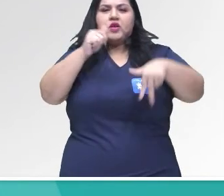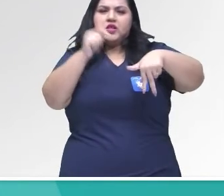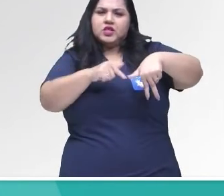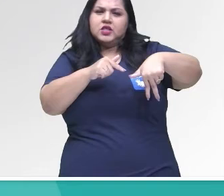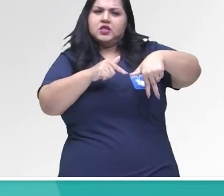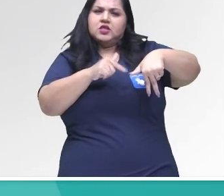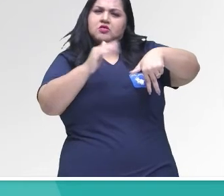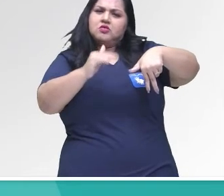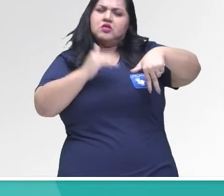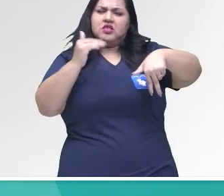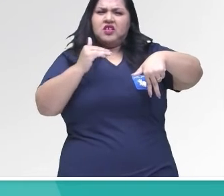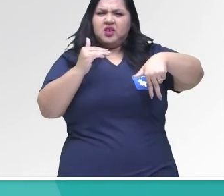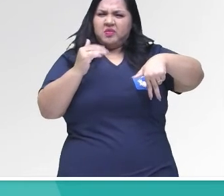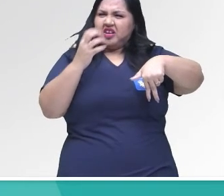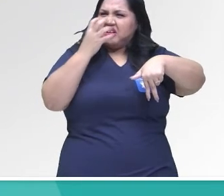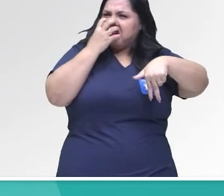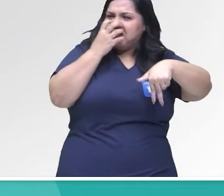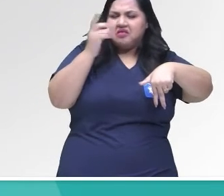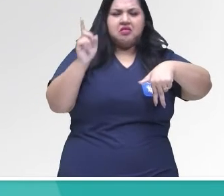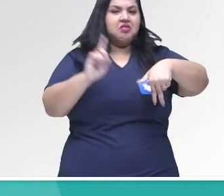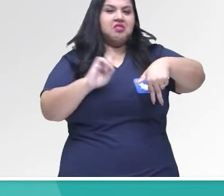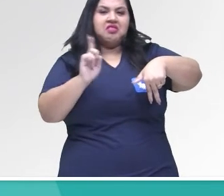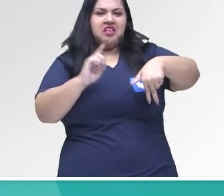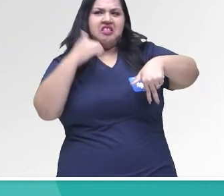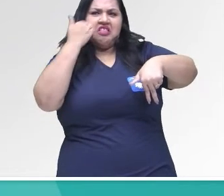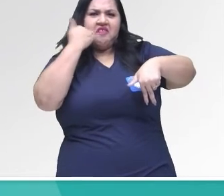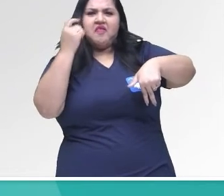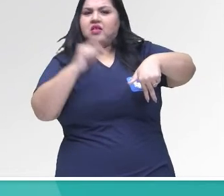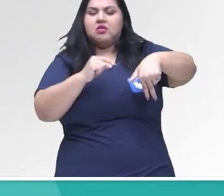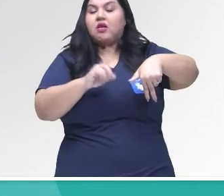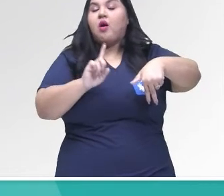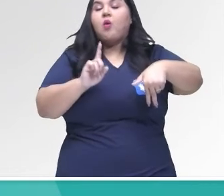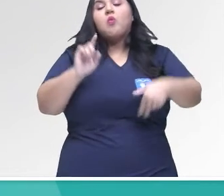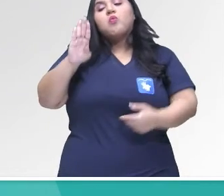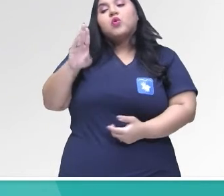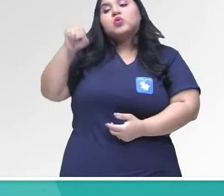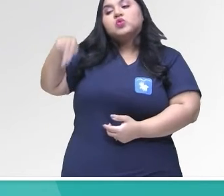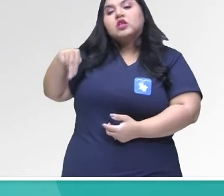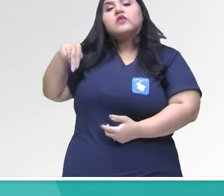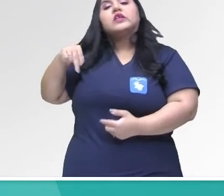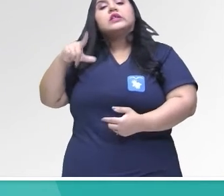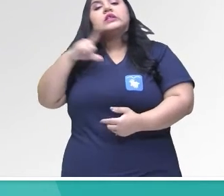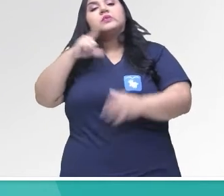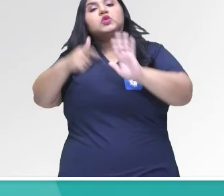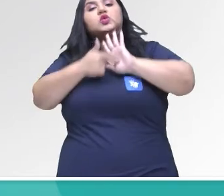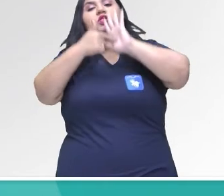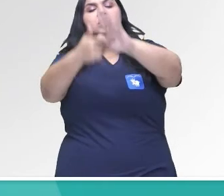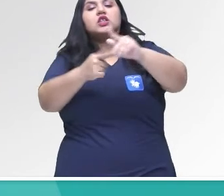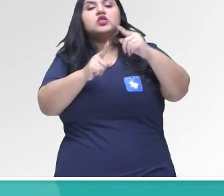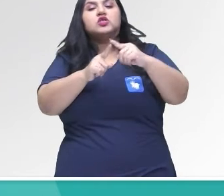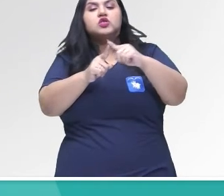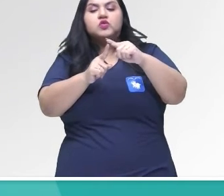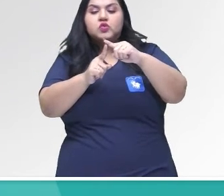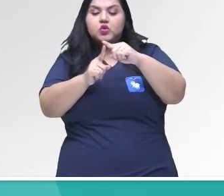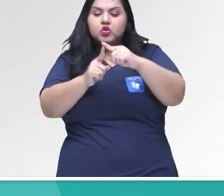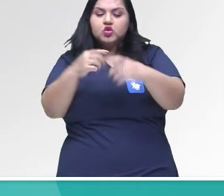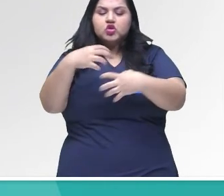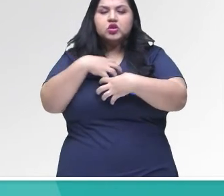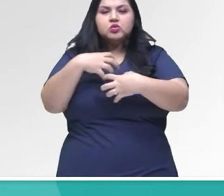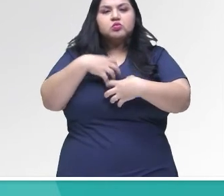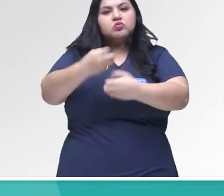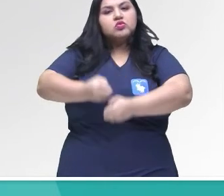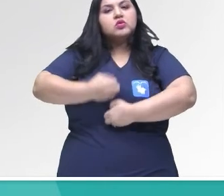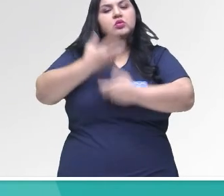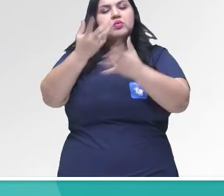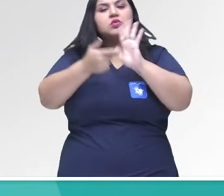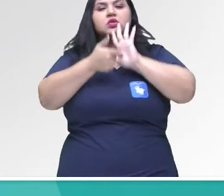que ela é uma cachorra, que ela é isso. Não, a Bossa Nova ela vai trazer um estilo de poesia onde